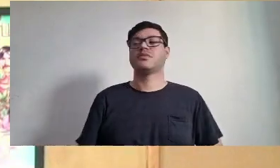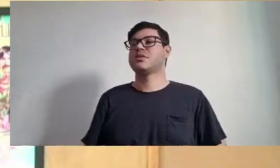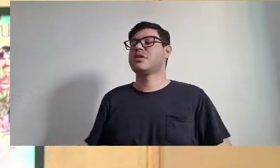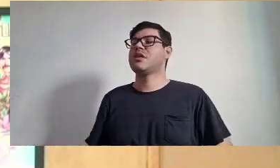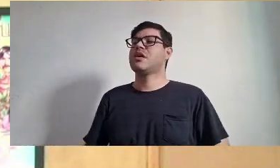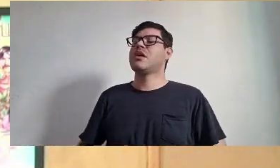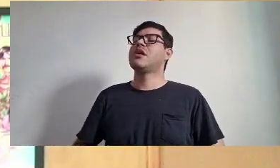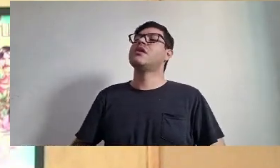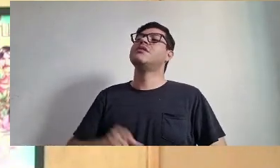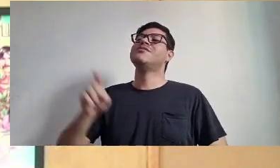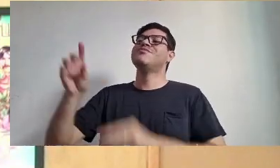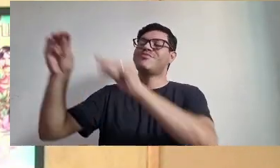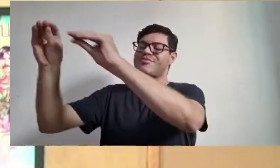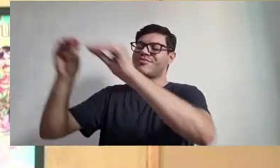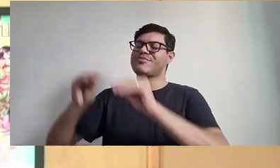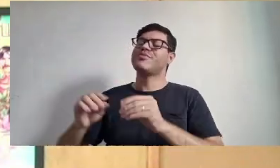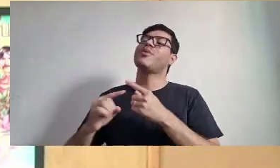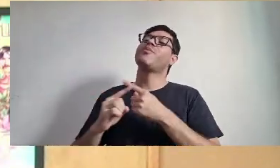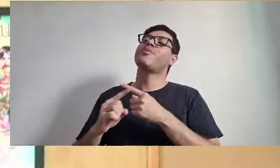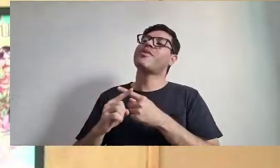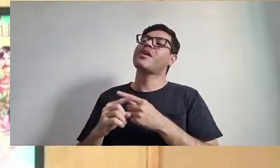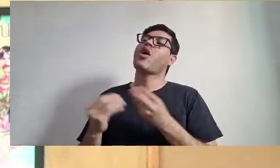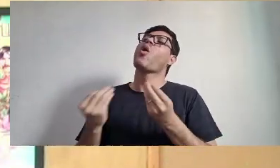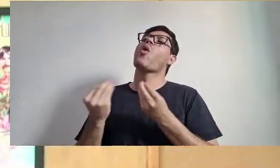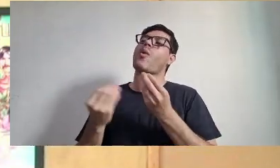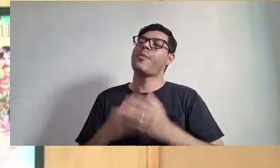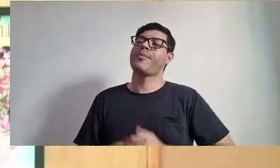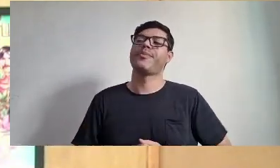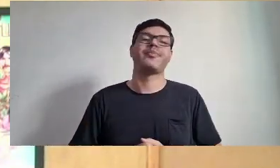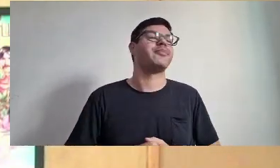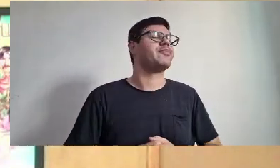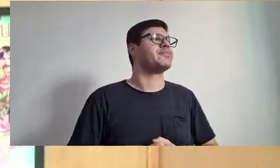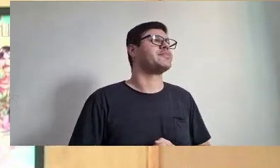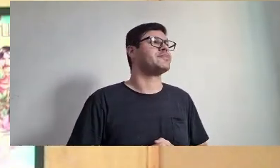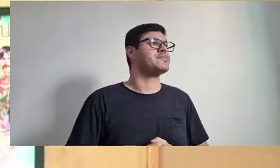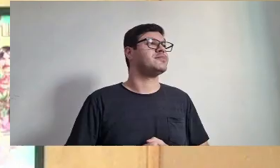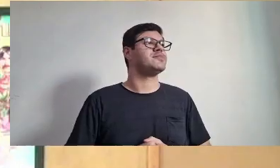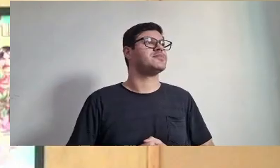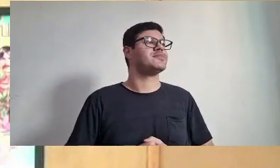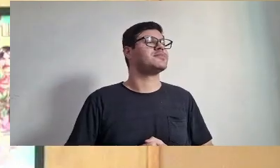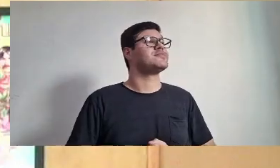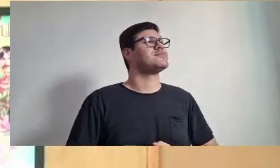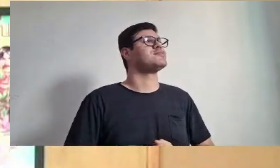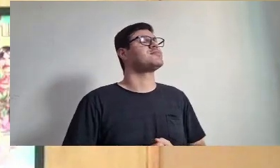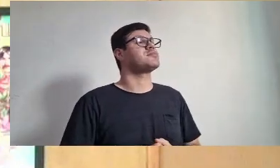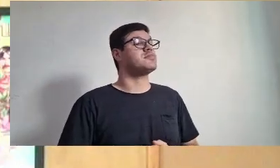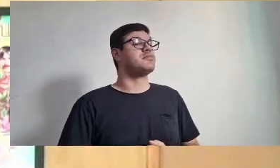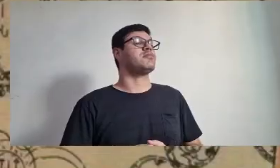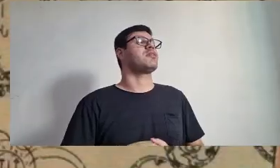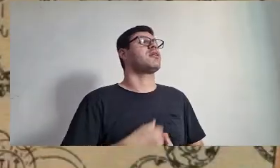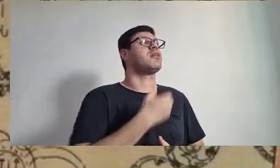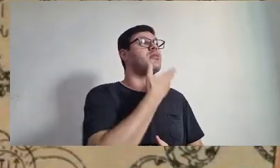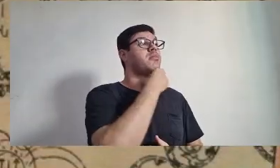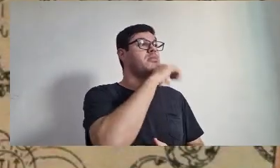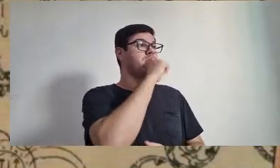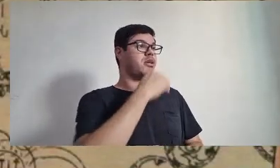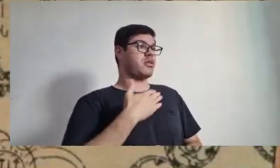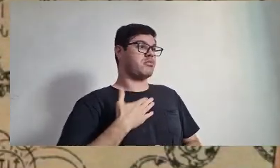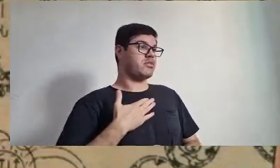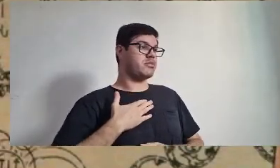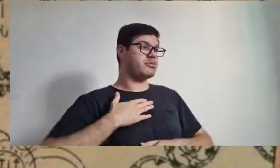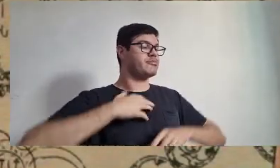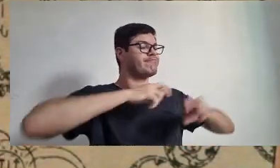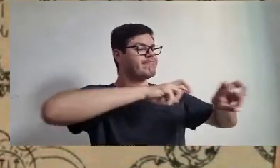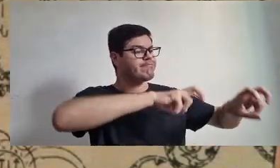aportando em Araras? Que jeito veio para cá? Bom, conta a sua história. Os meus pais eram